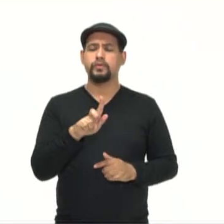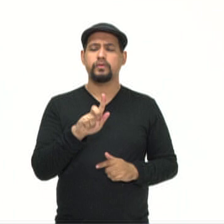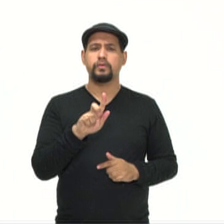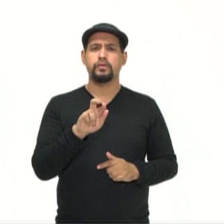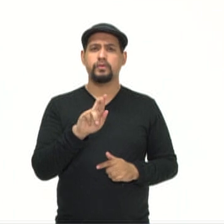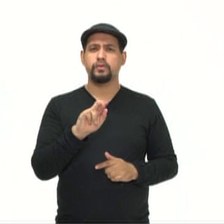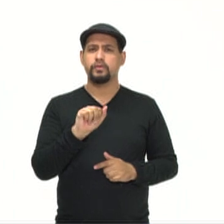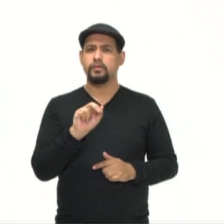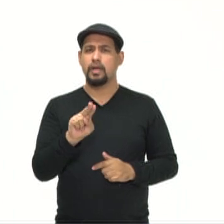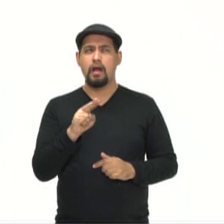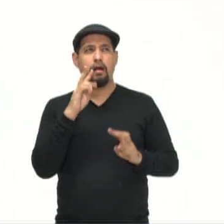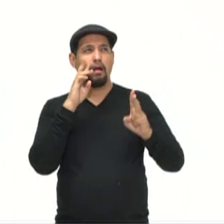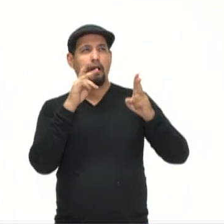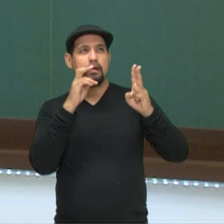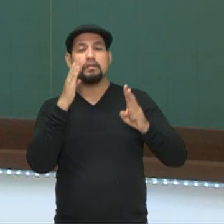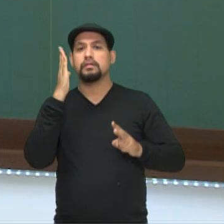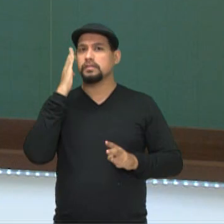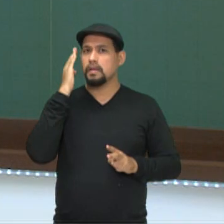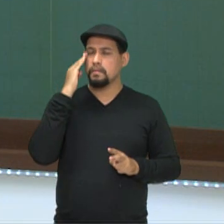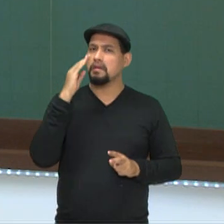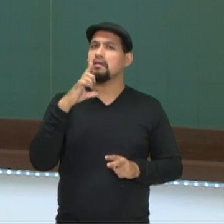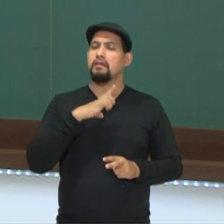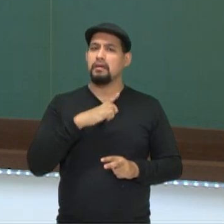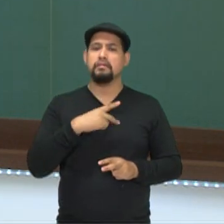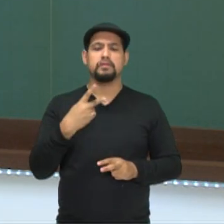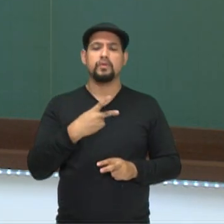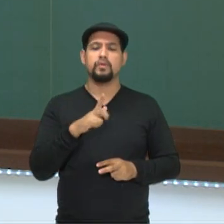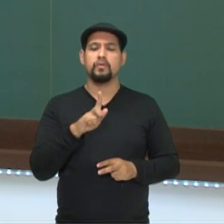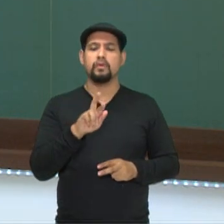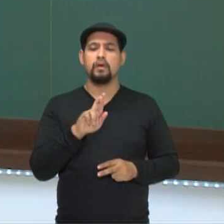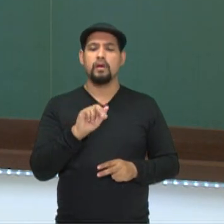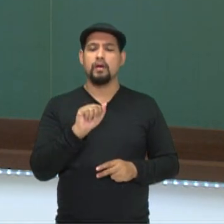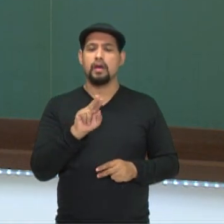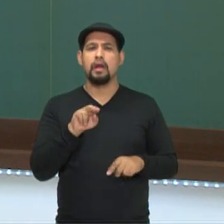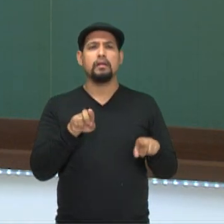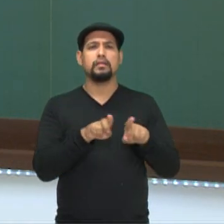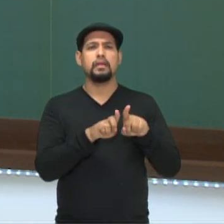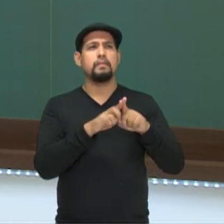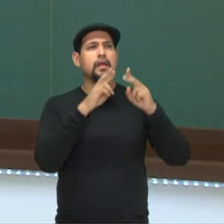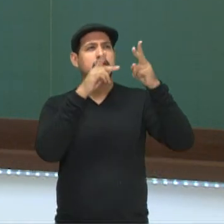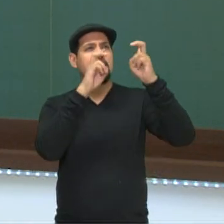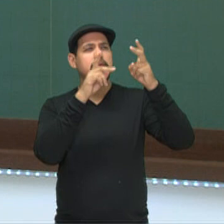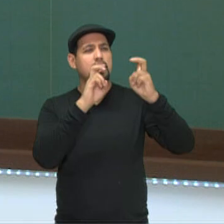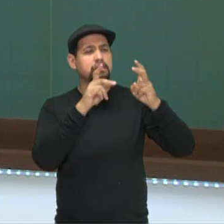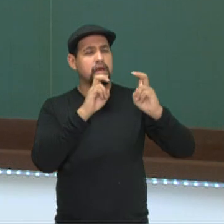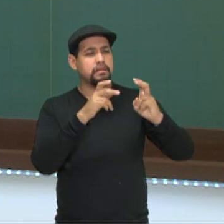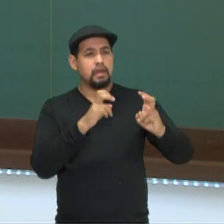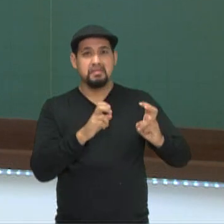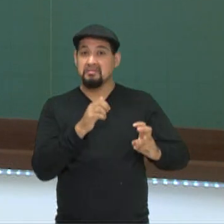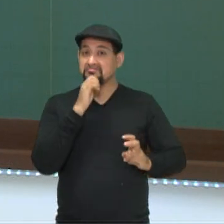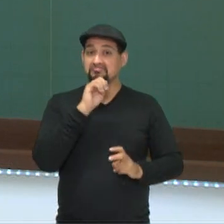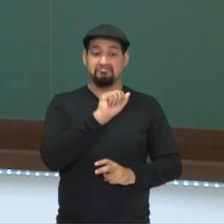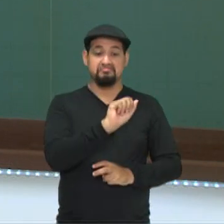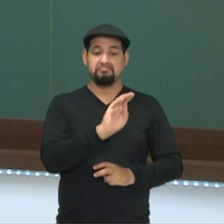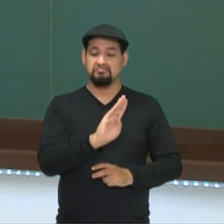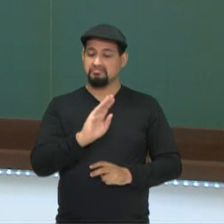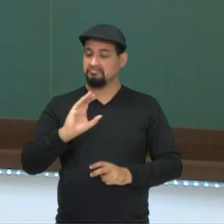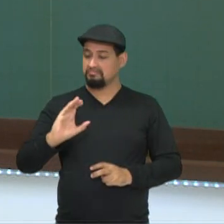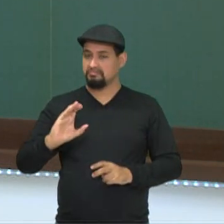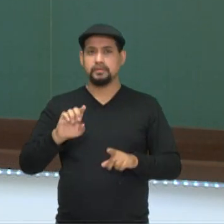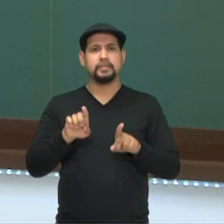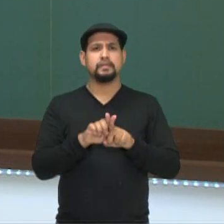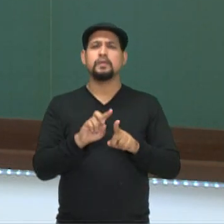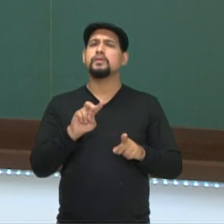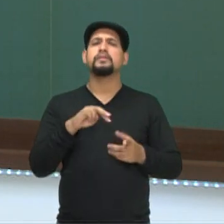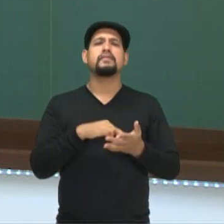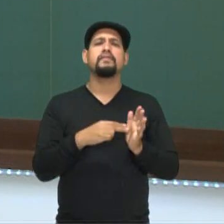e olhar e saber que ela é uma equação de segundo grau, identificar os coeficientes A, B e C de uma